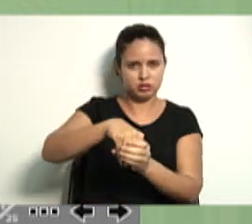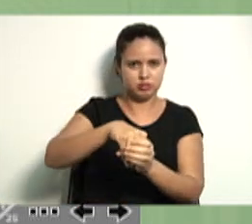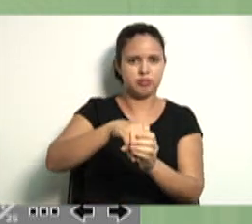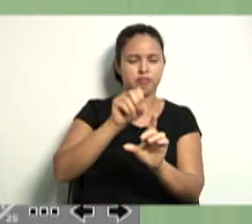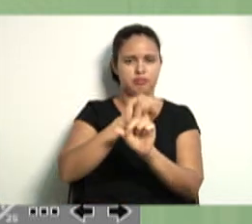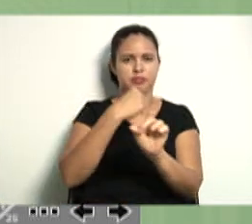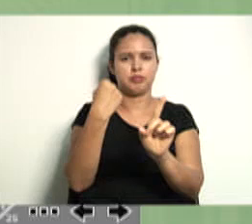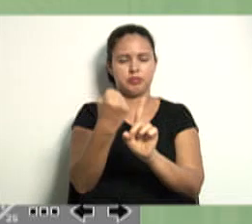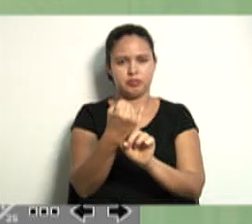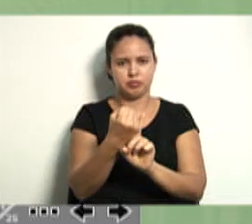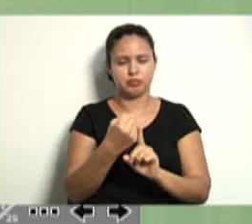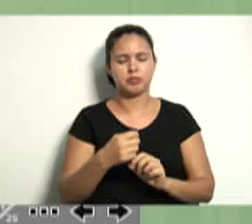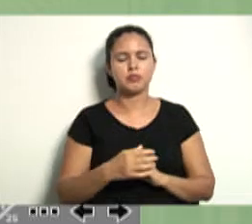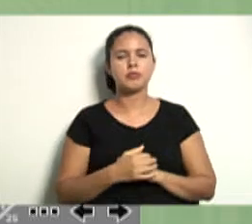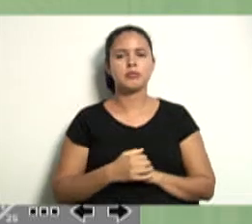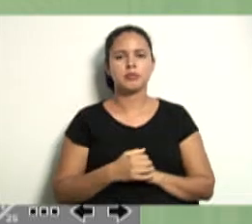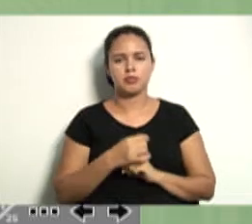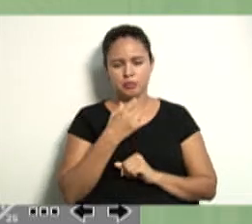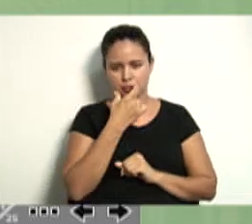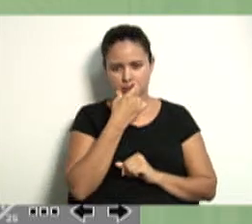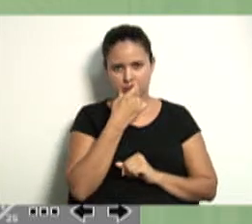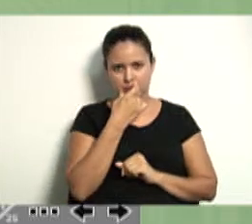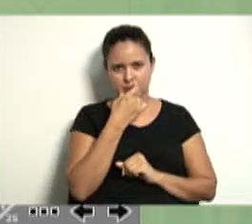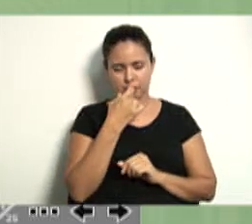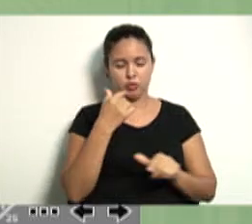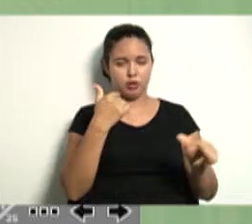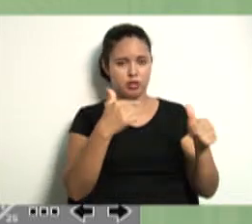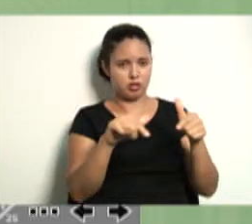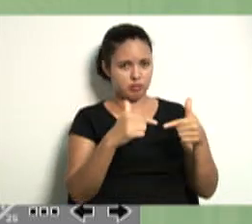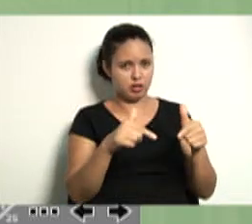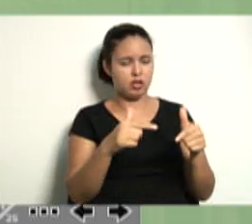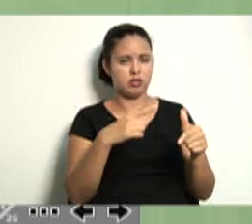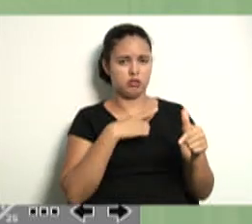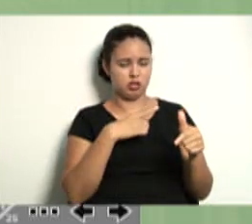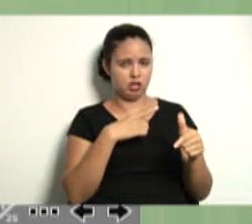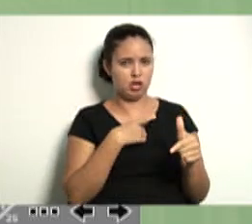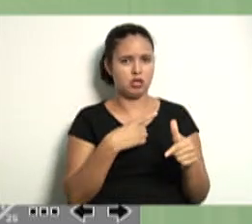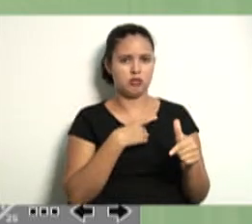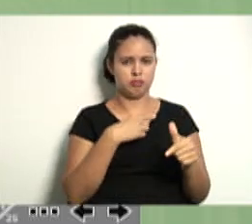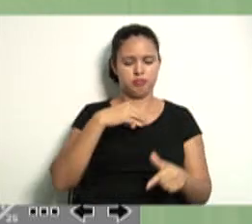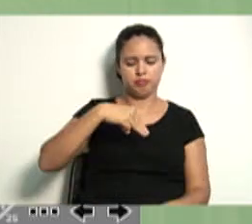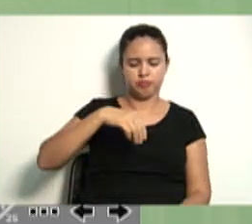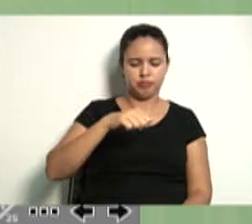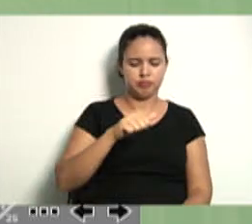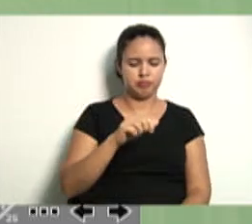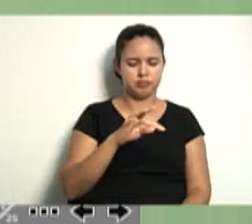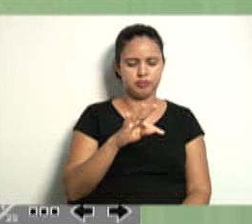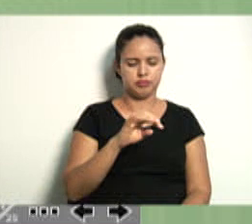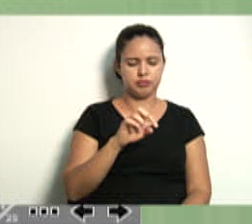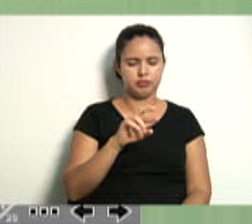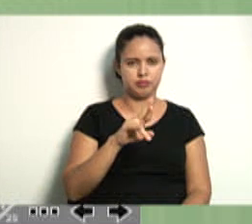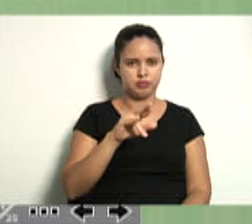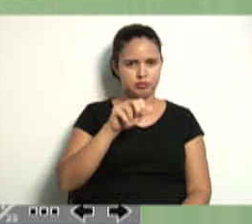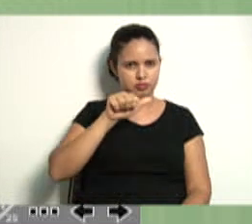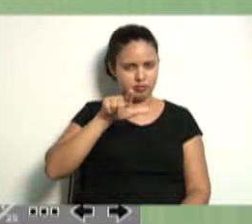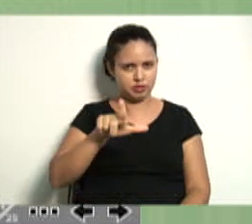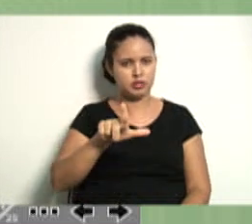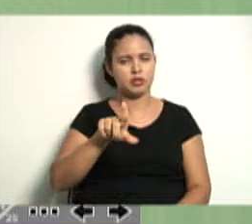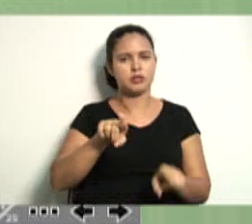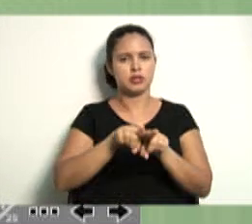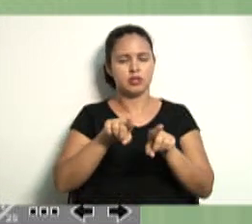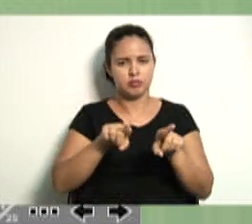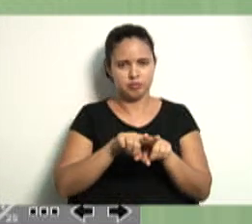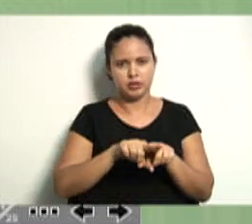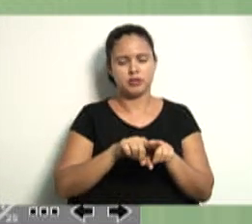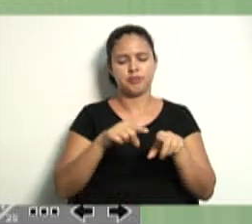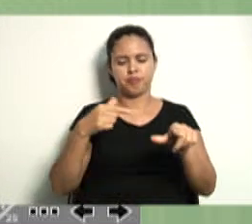Vimos que o trabalho existe na forma material e imaterial.